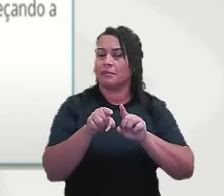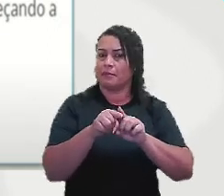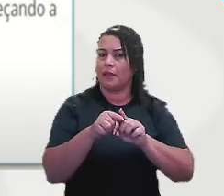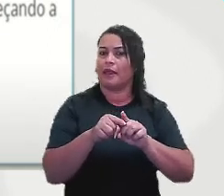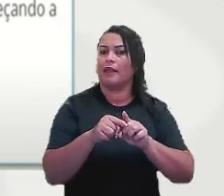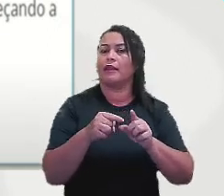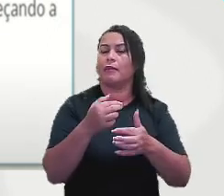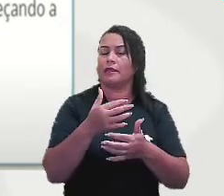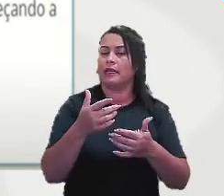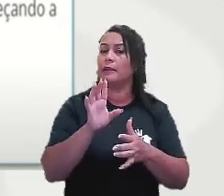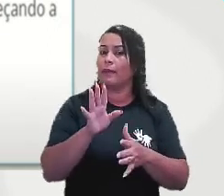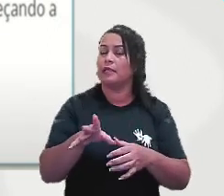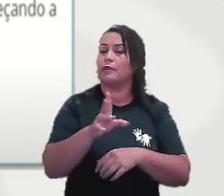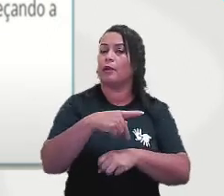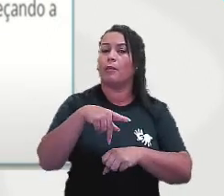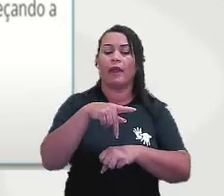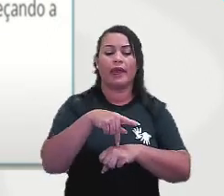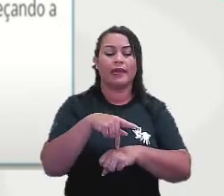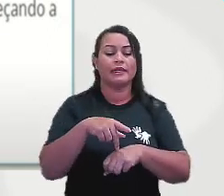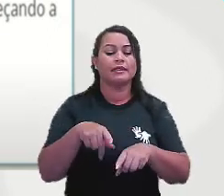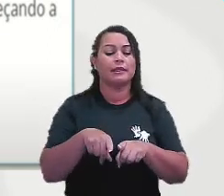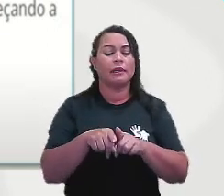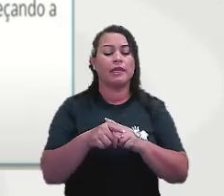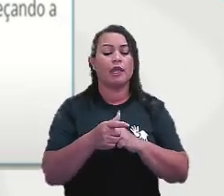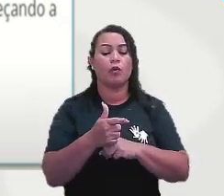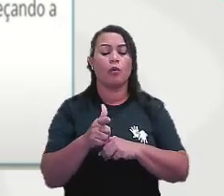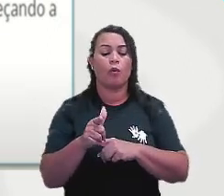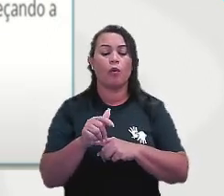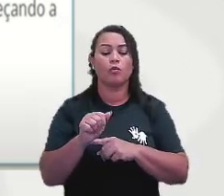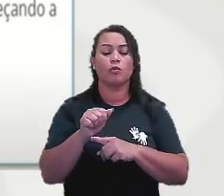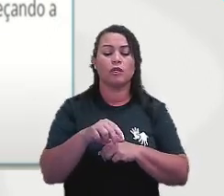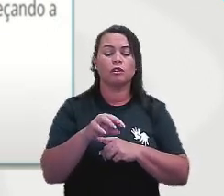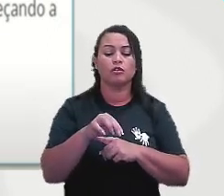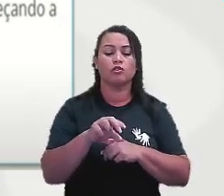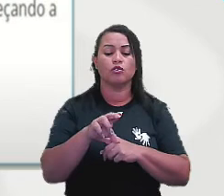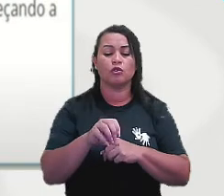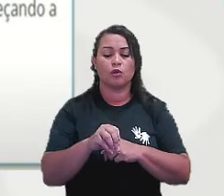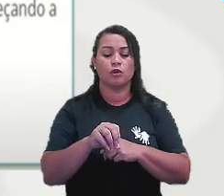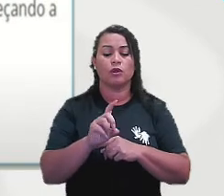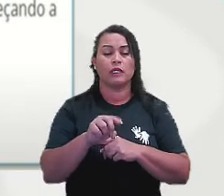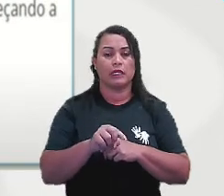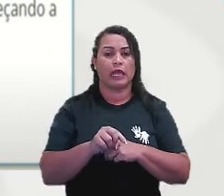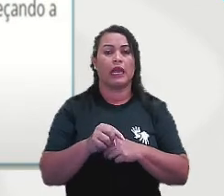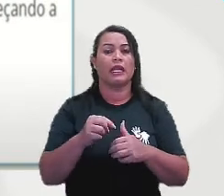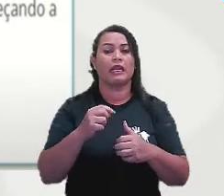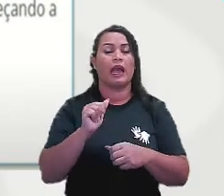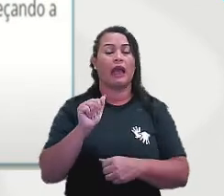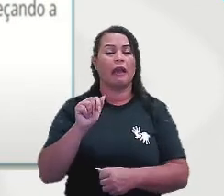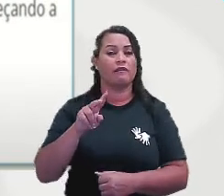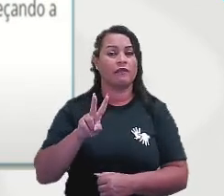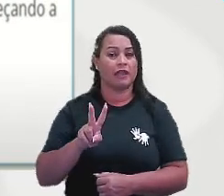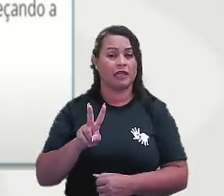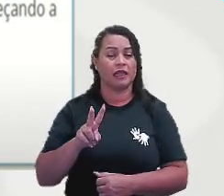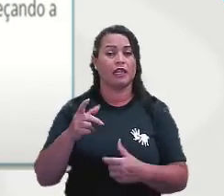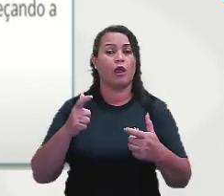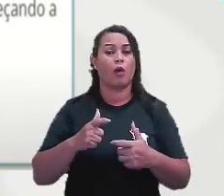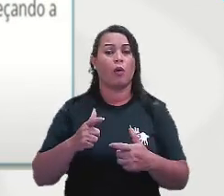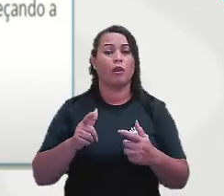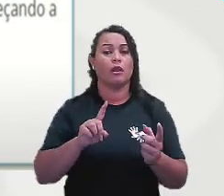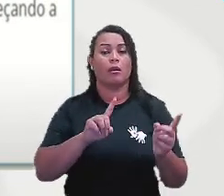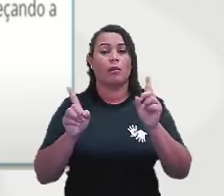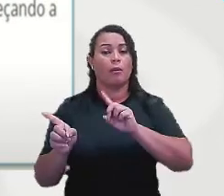Jardim, que dá o nome a uma avenida no bairro da Matriz. Ele foi advogado,